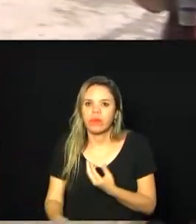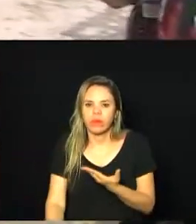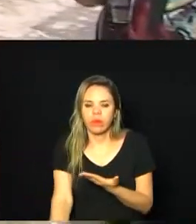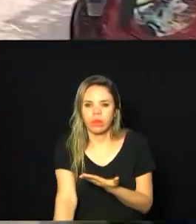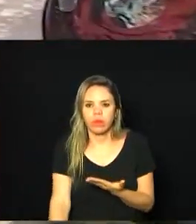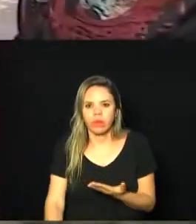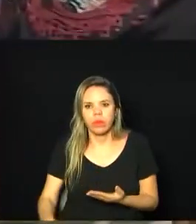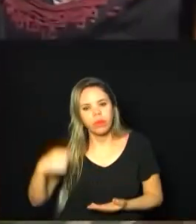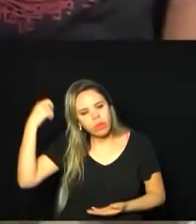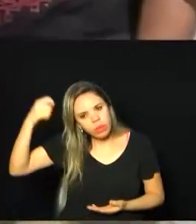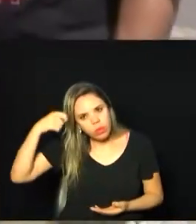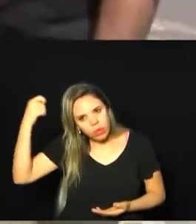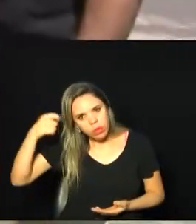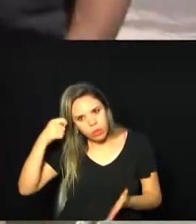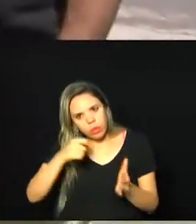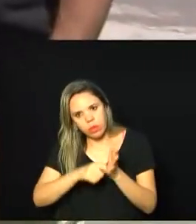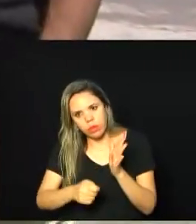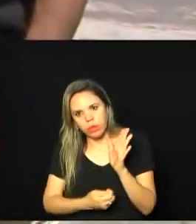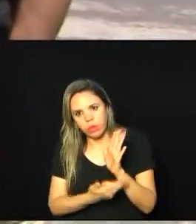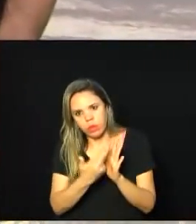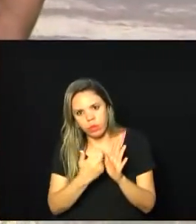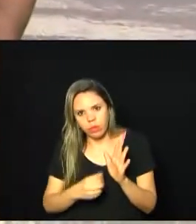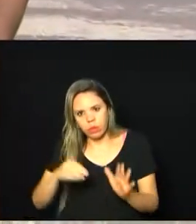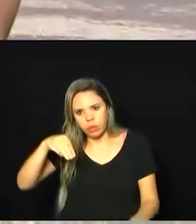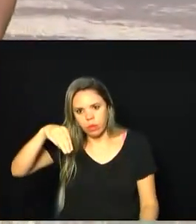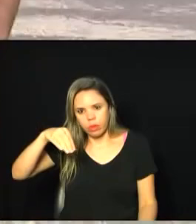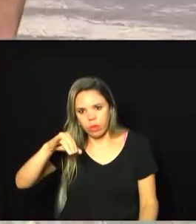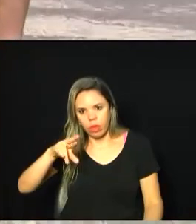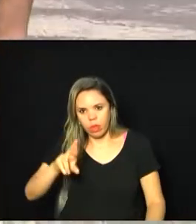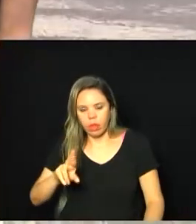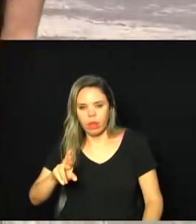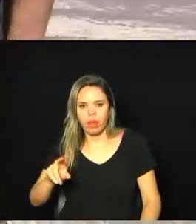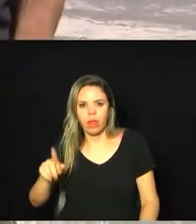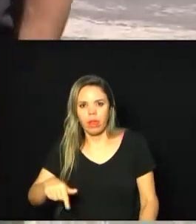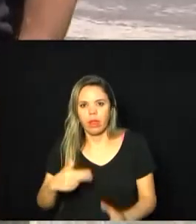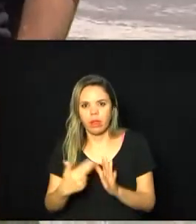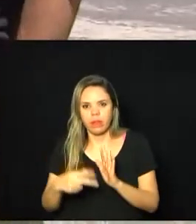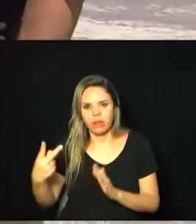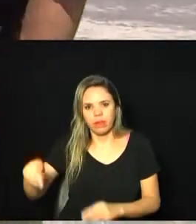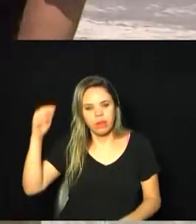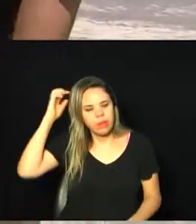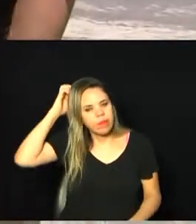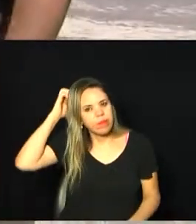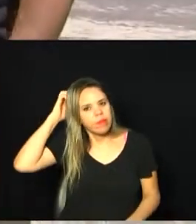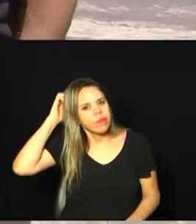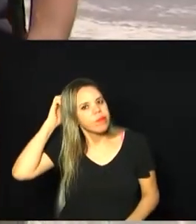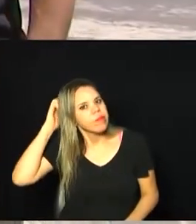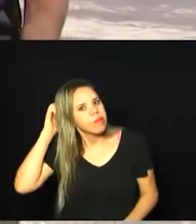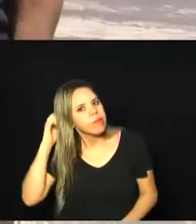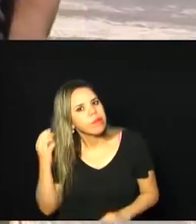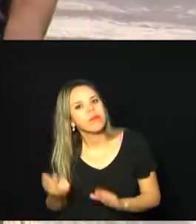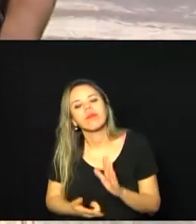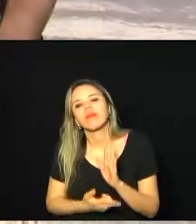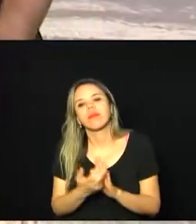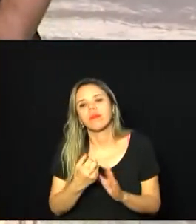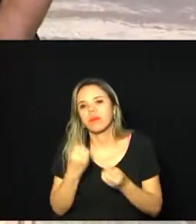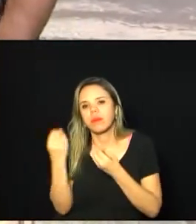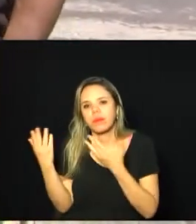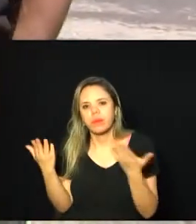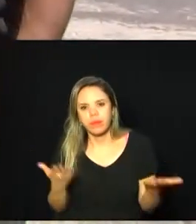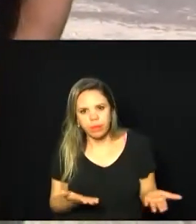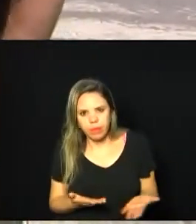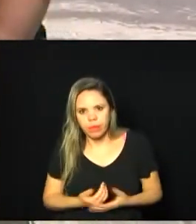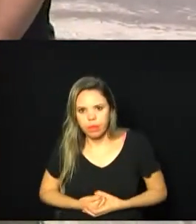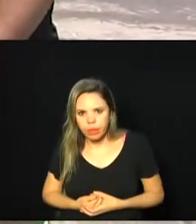dos artistas que assinam esse muro, que é o Mirs Monstrengo, esse é o nome artístico dele, grafiteiro. Mirs, seja bem-vindo,